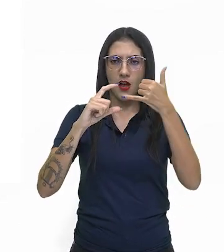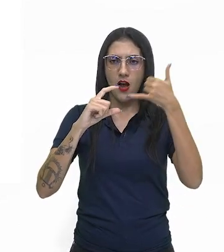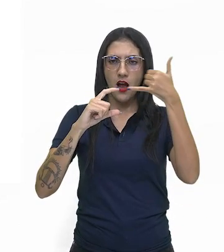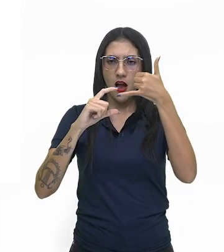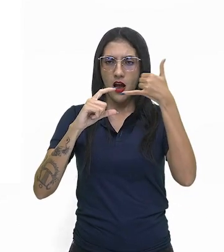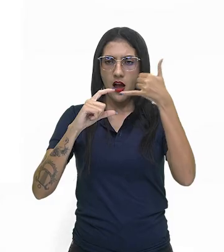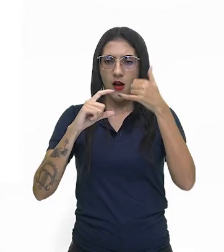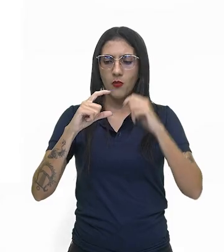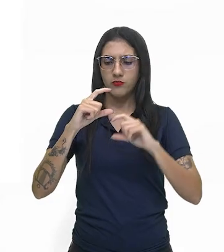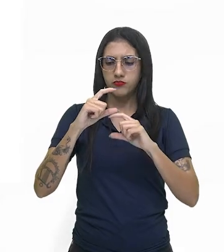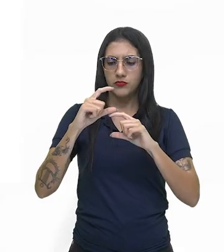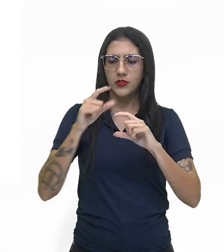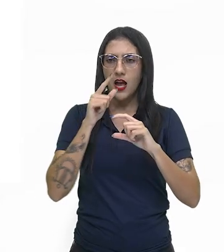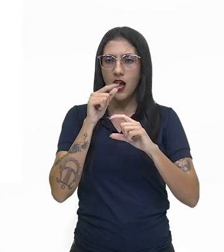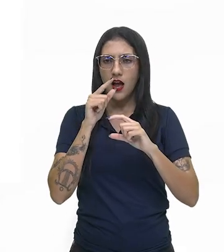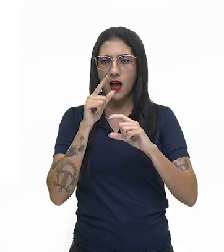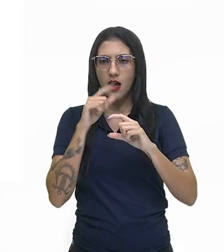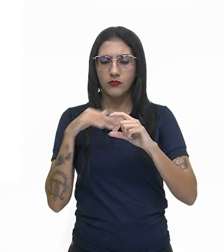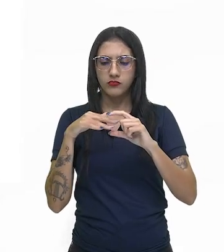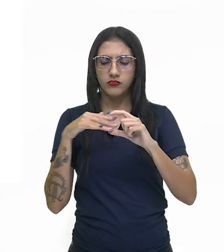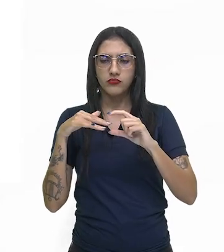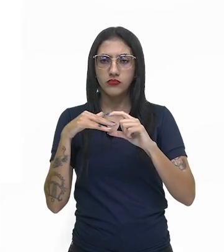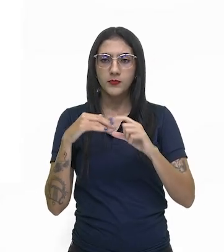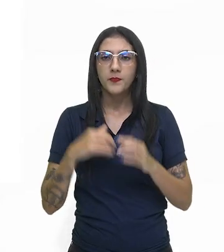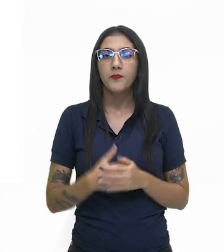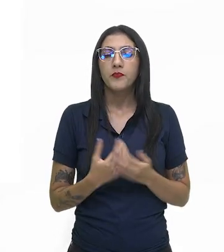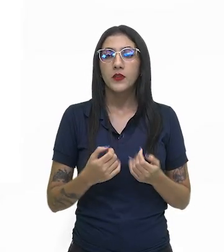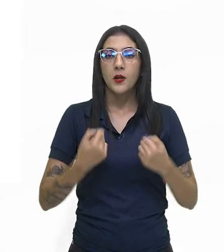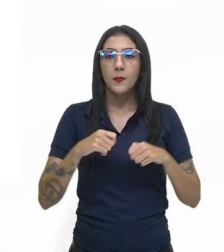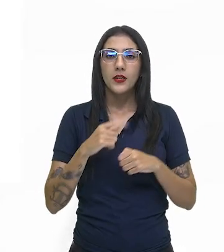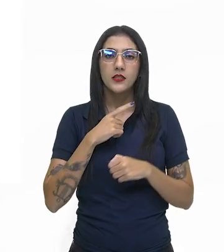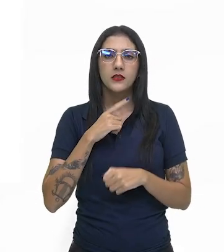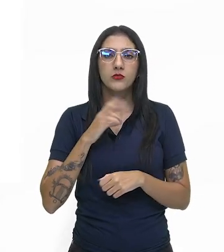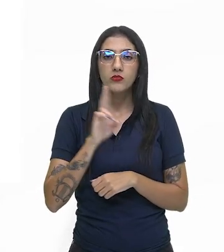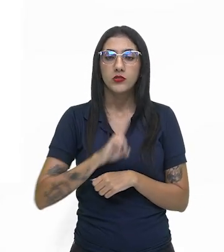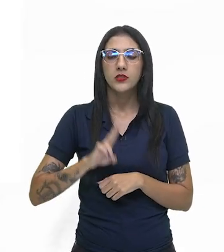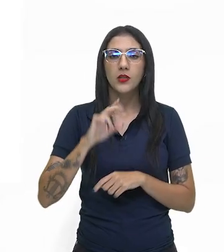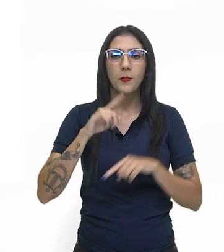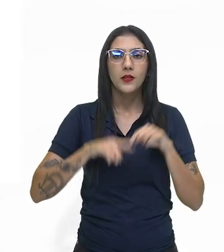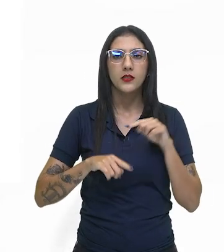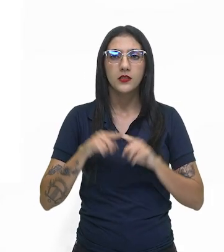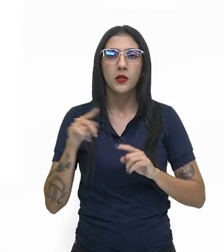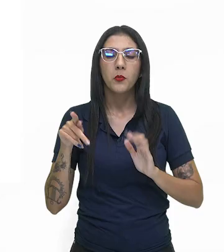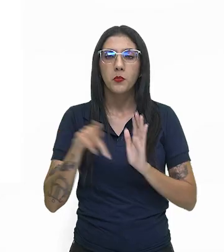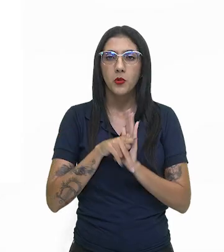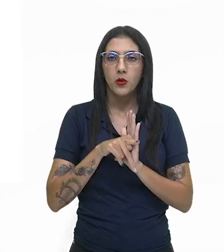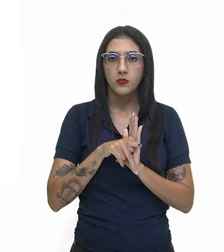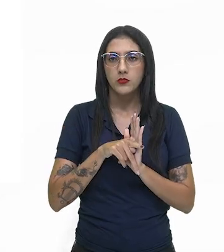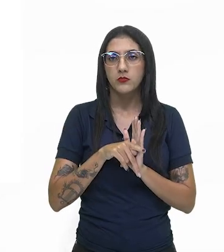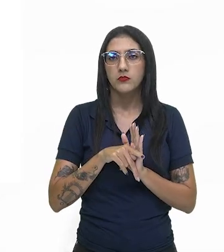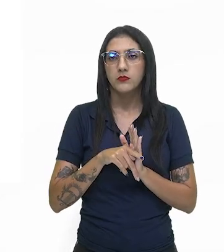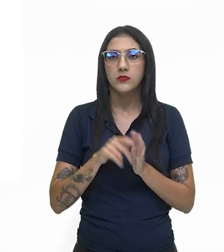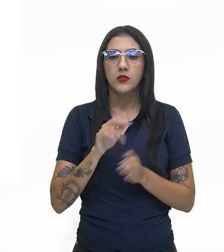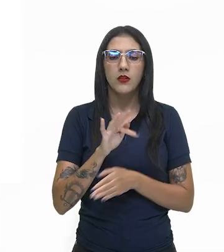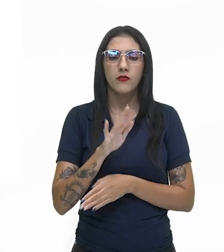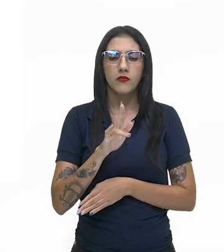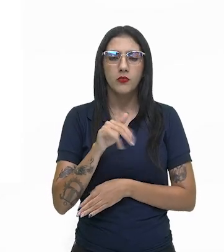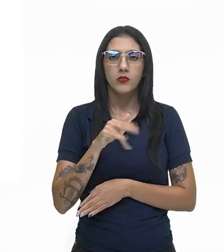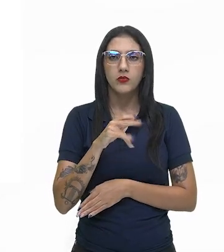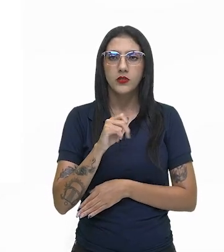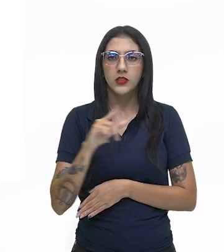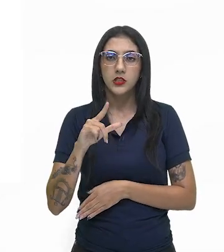da água, eu vou utilizar um equipamento do laboratório que é chamado de funil